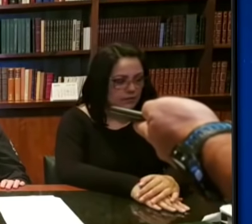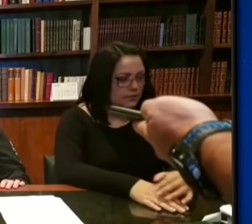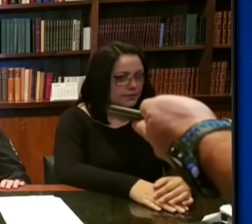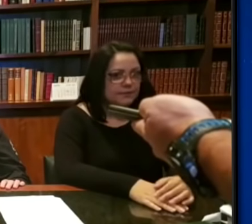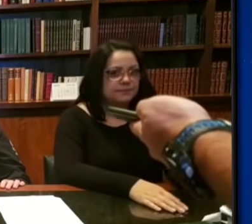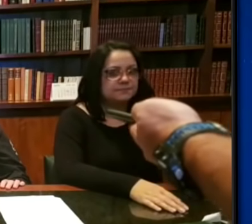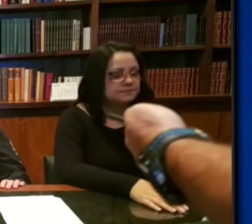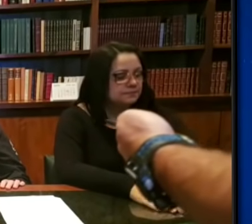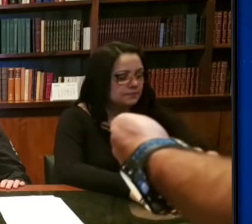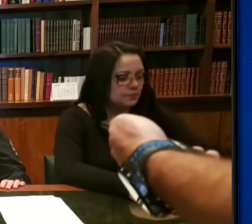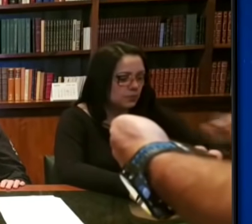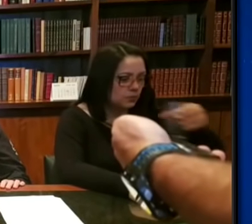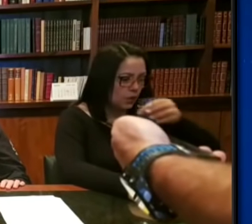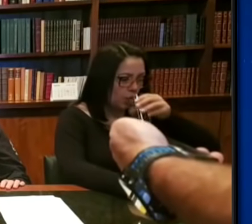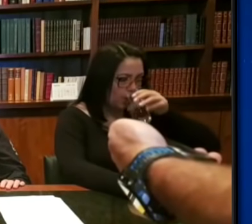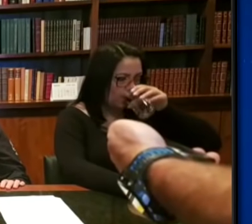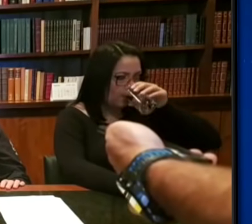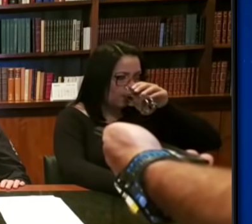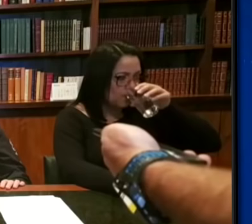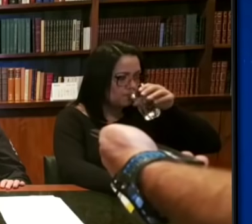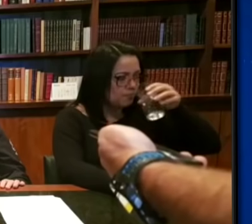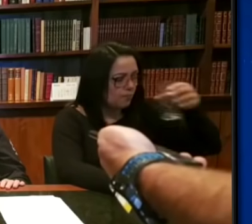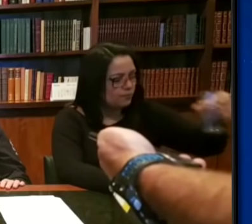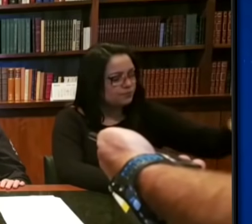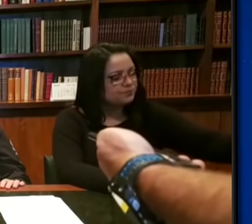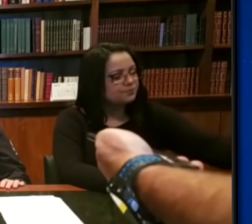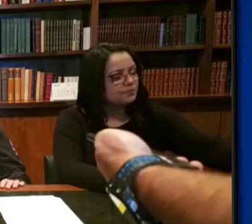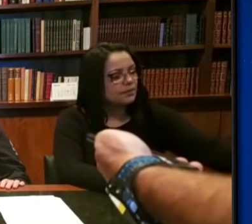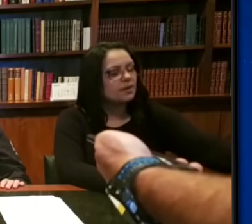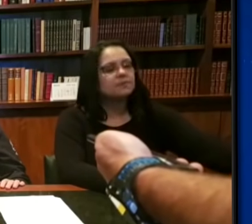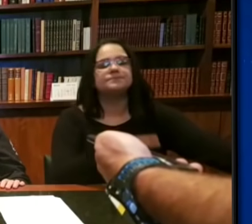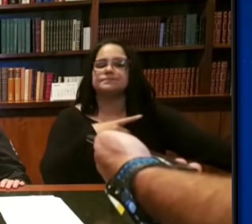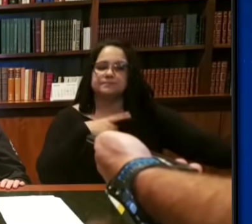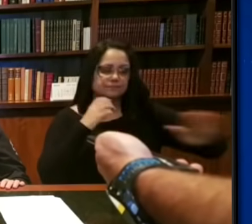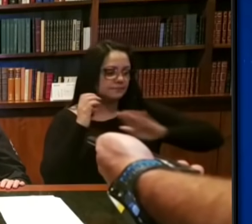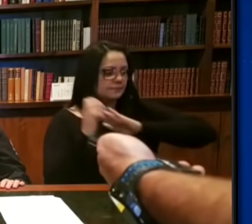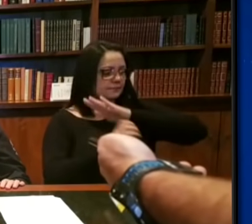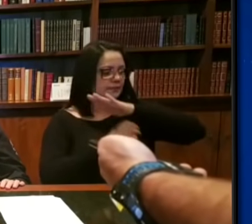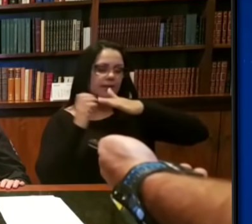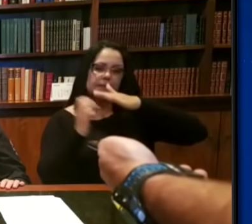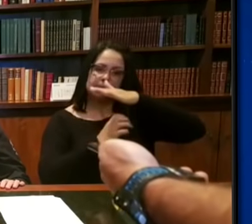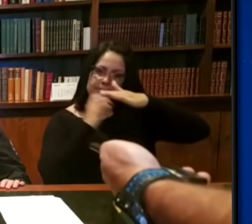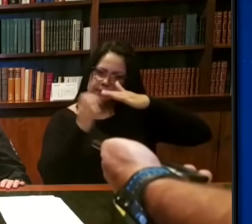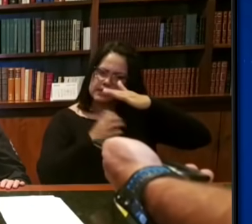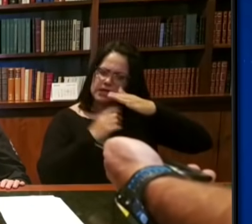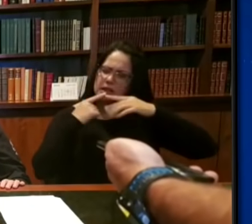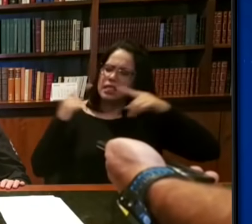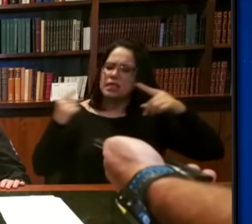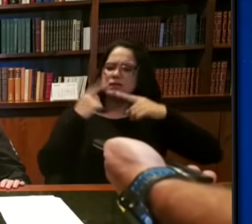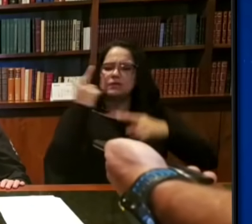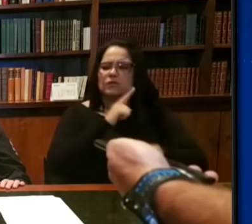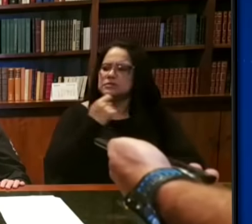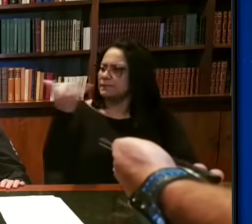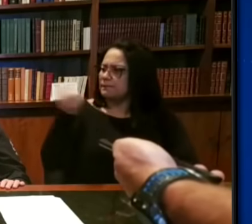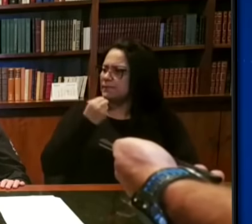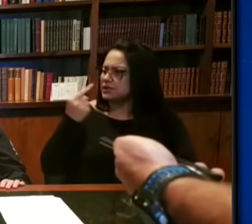Ministro, boa noite. Há empresários aí que têm reclamado da dificuldade de acessar as linhas de crédito que foram